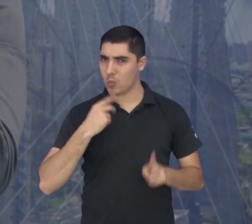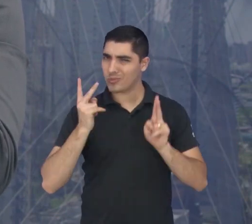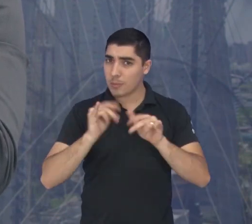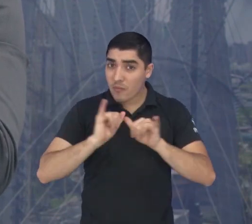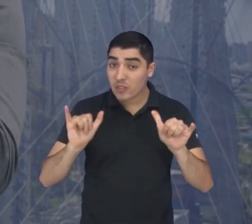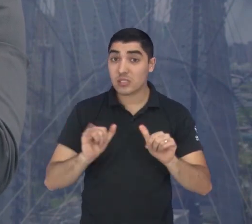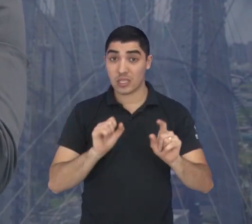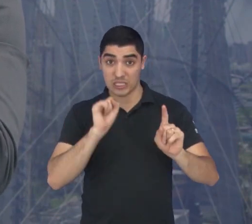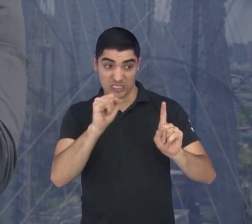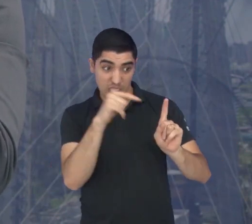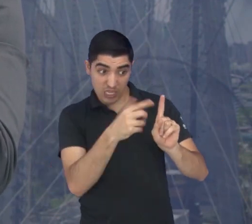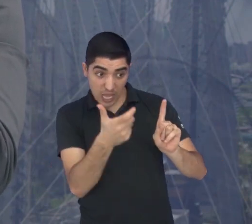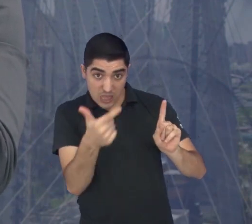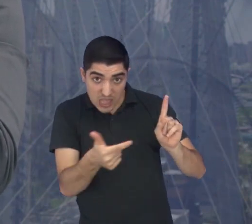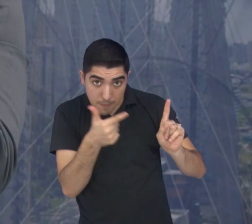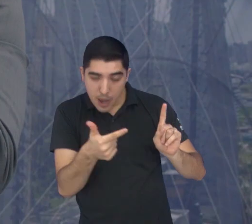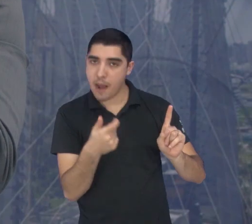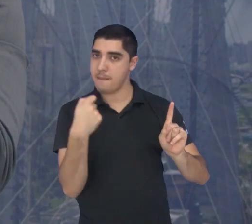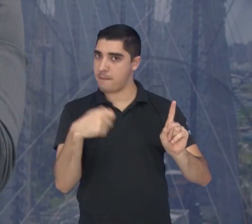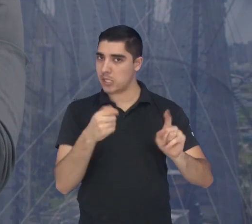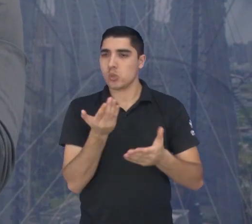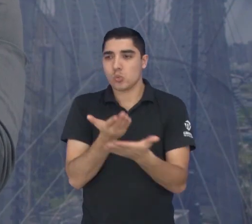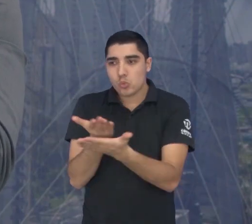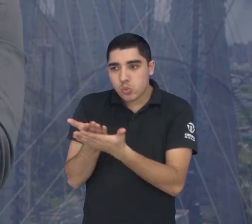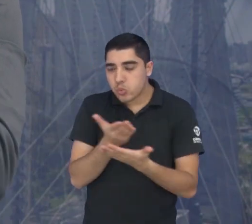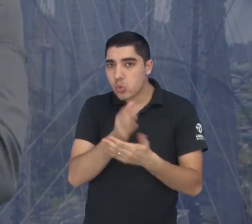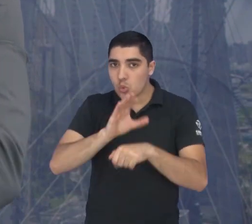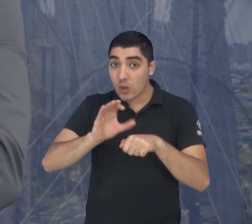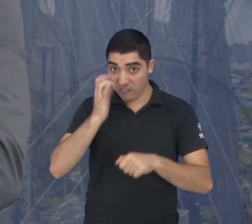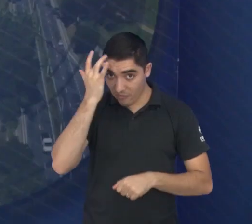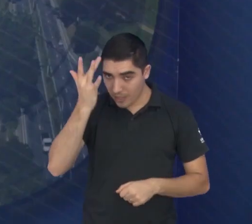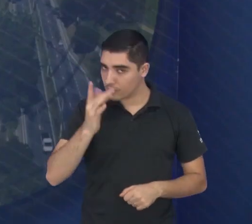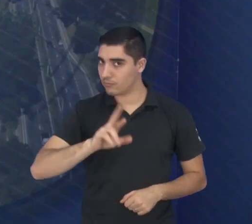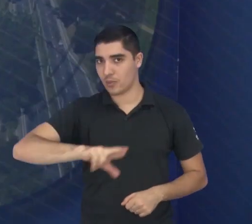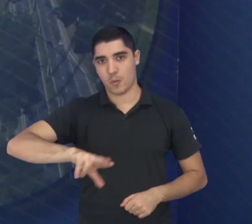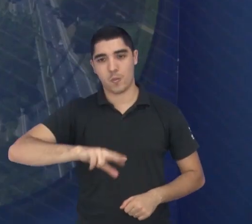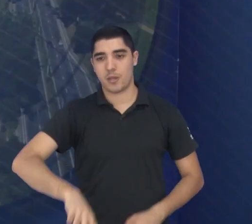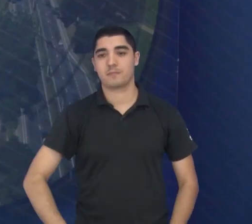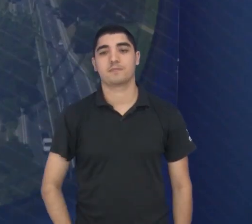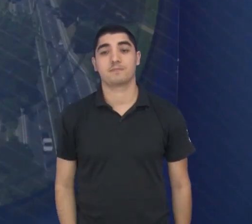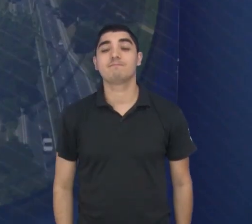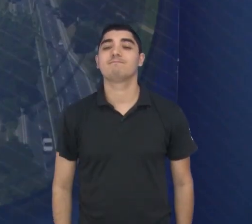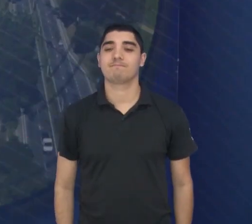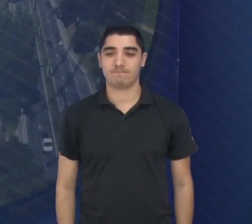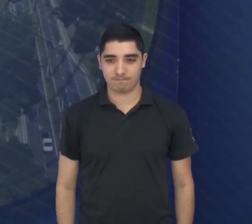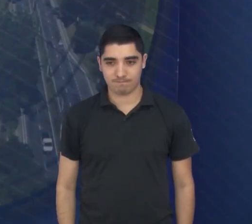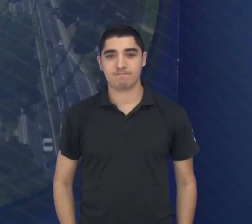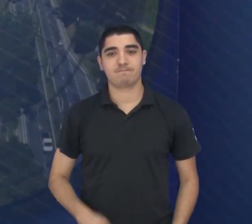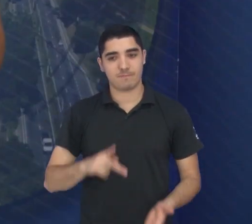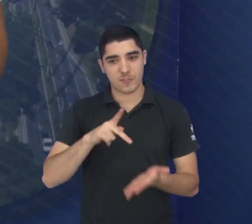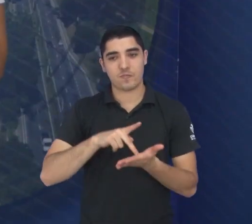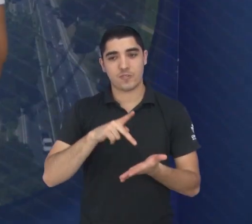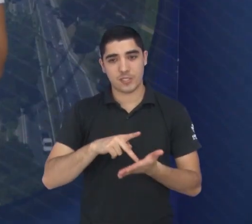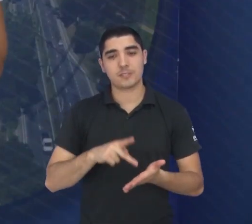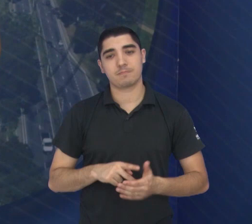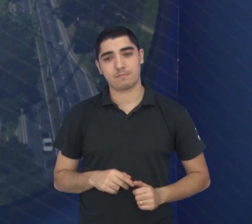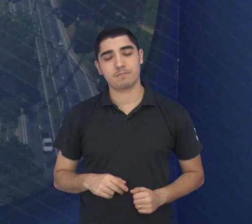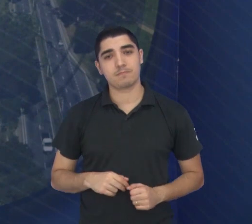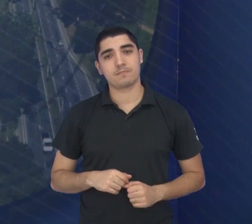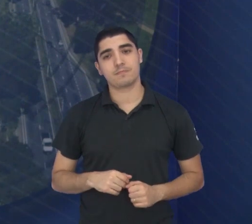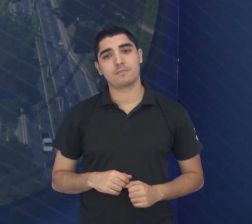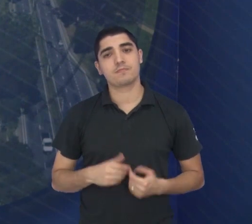esse compromisso, tem que se capacitar, porque não é uma tarefa fácil. Sim, sim. Então, para a